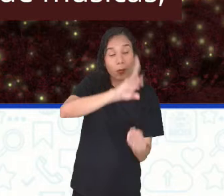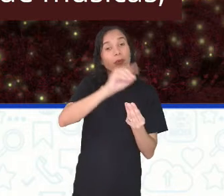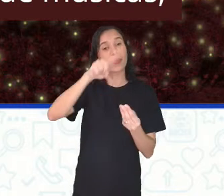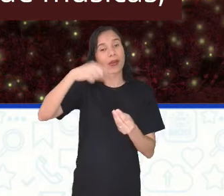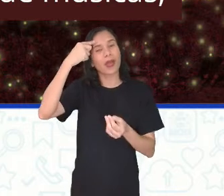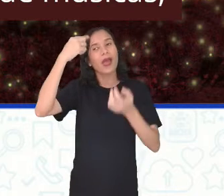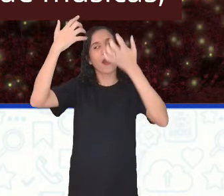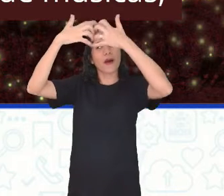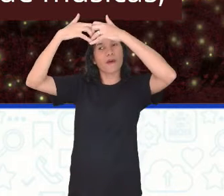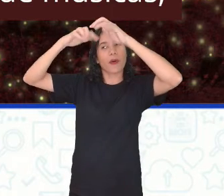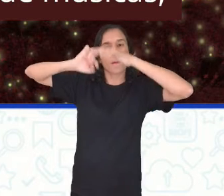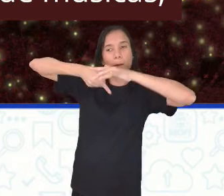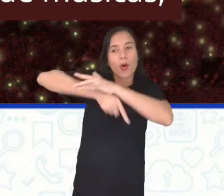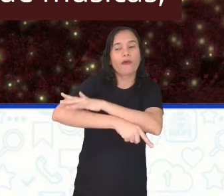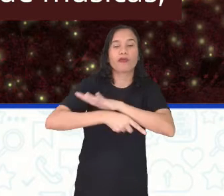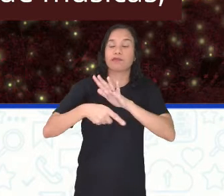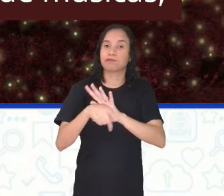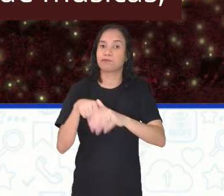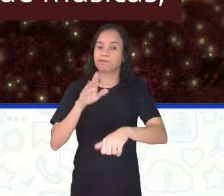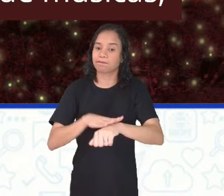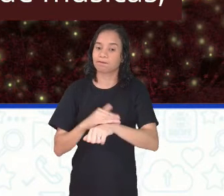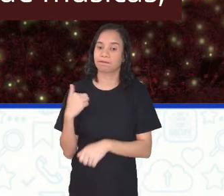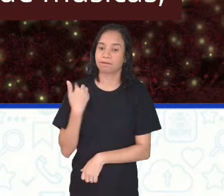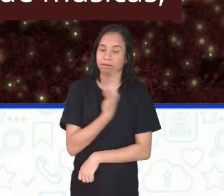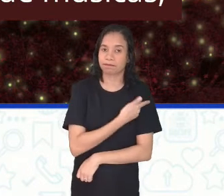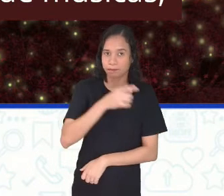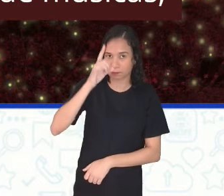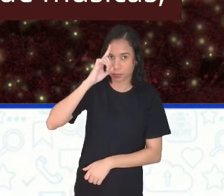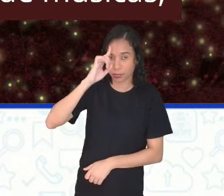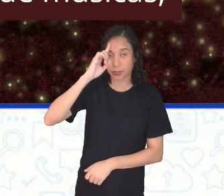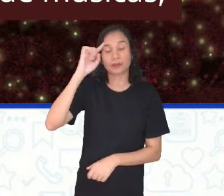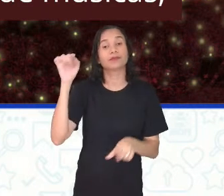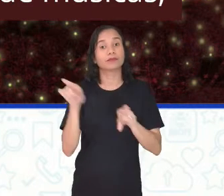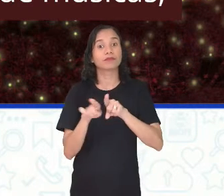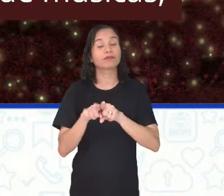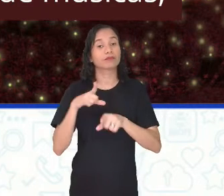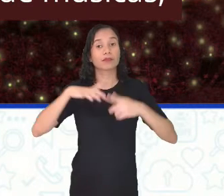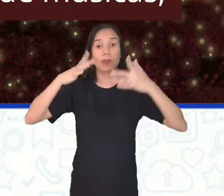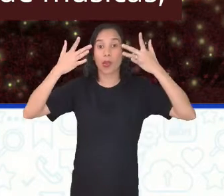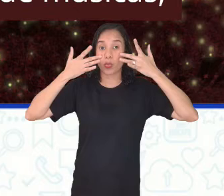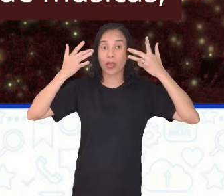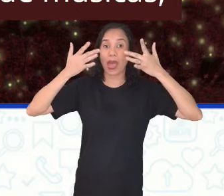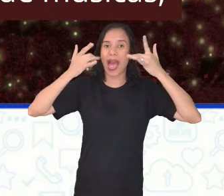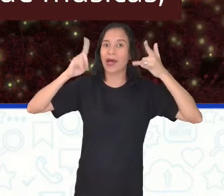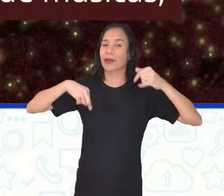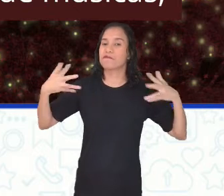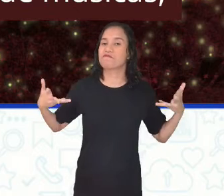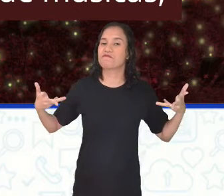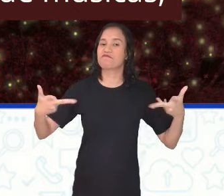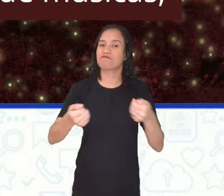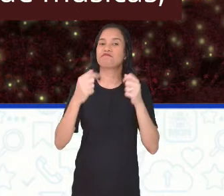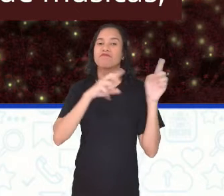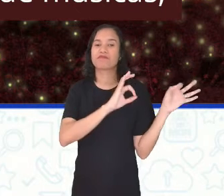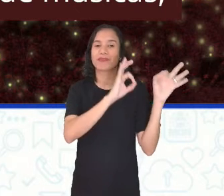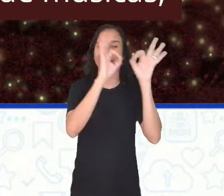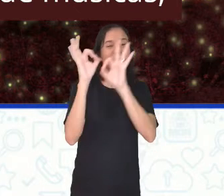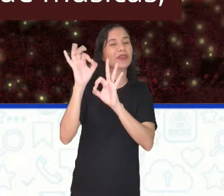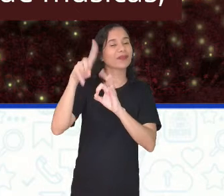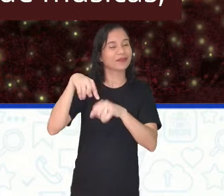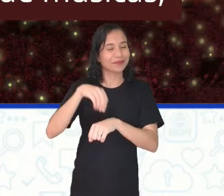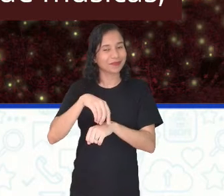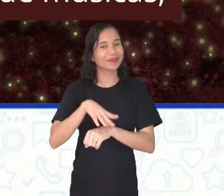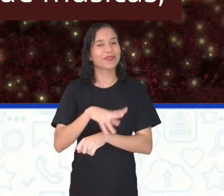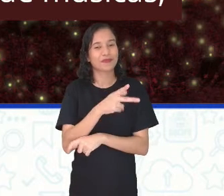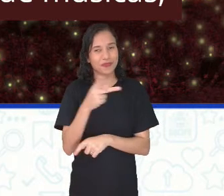reflexões muito profundas sobre os momentos do nosso dia a dia. A gente tem as peças de teatro, que são maravilhosas de assistir. Super recomendo